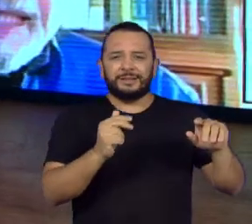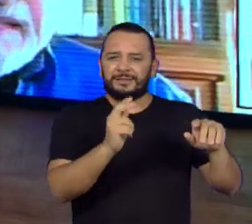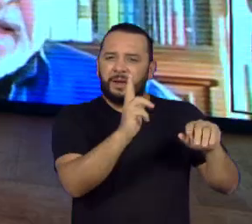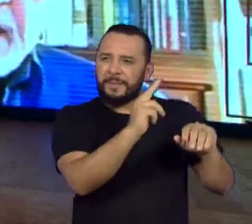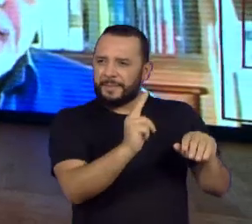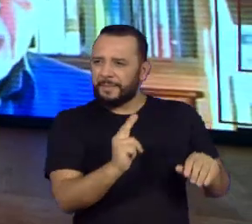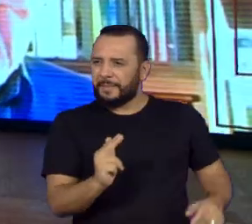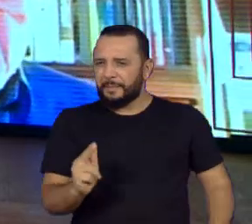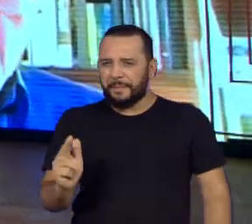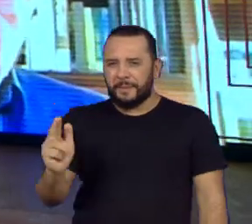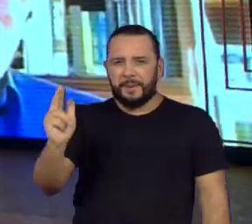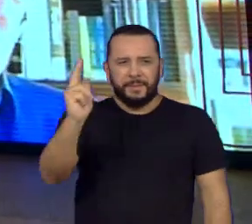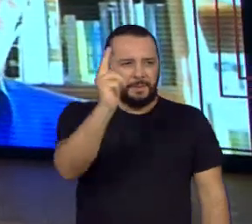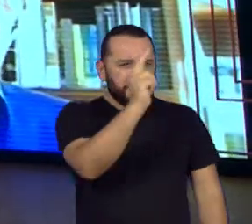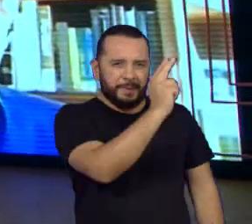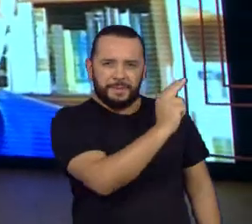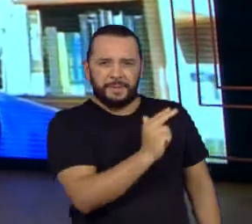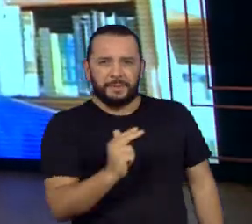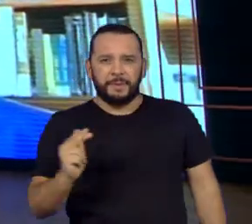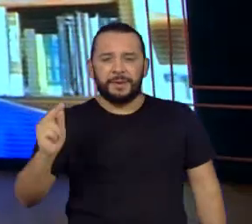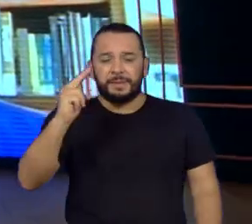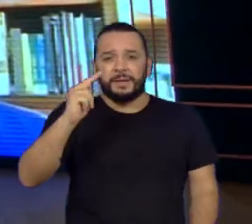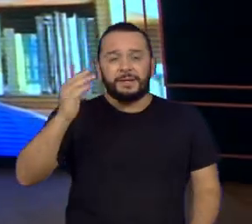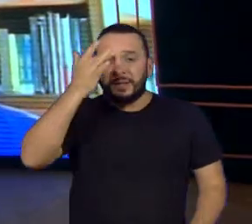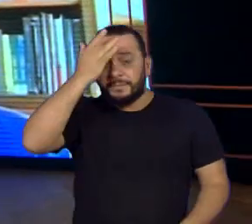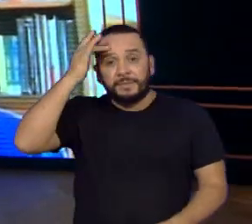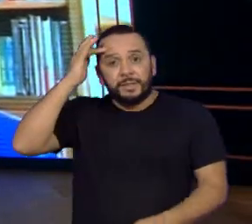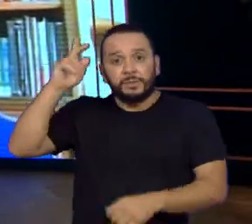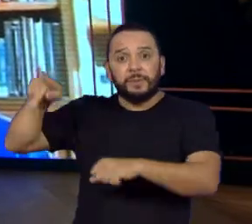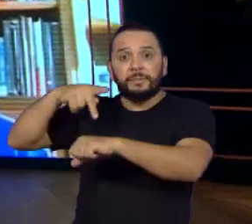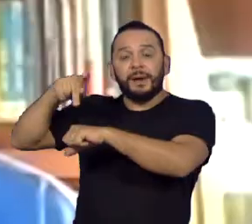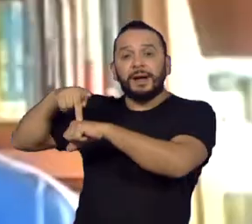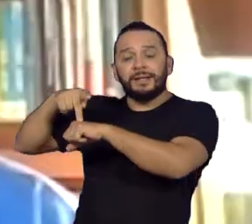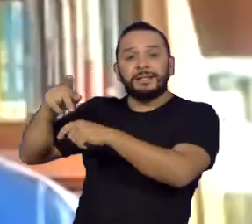bastante criativo, e os ingleses